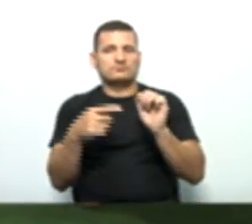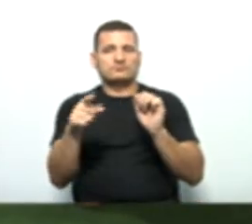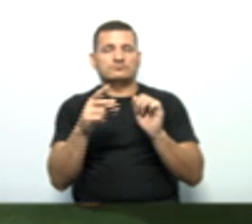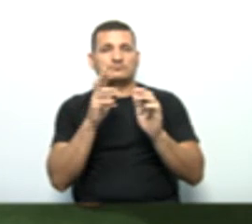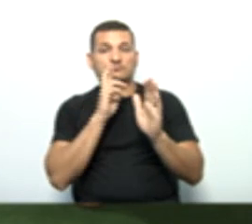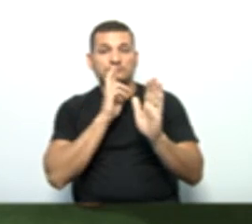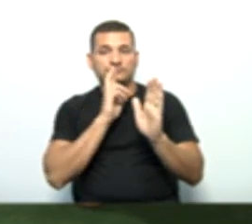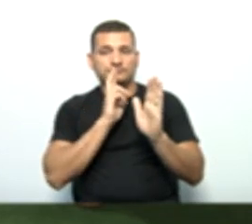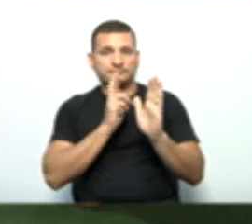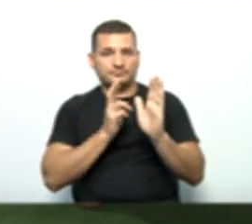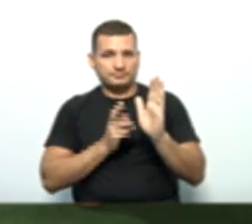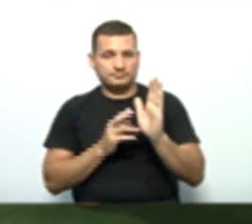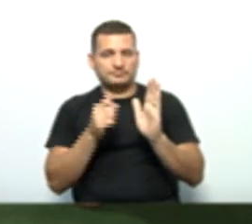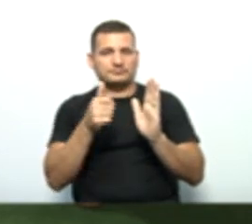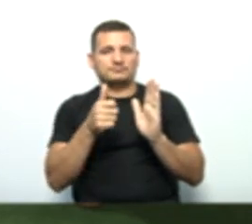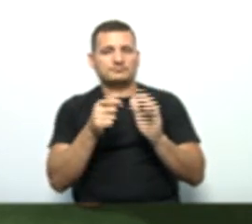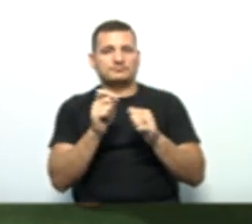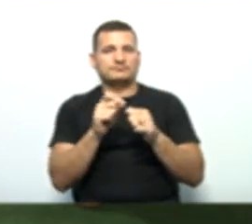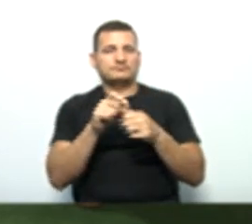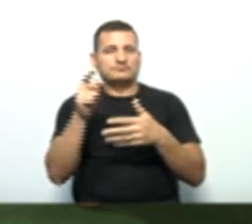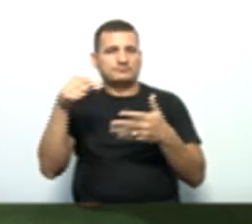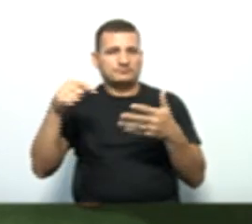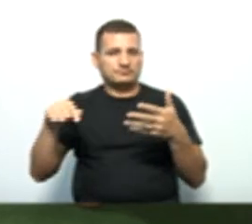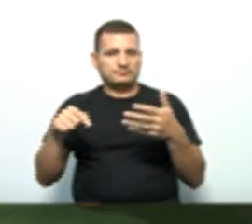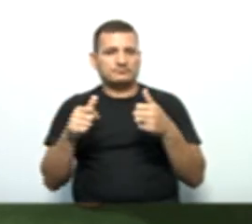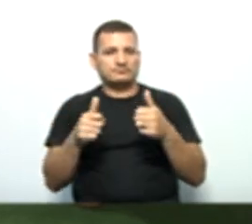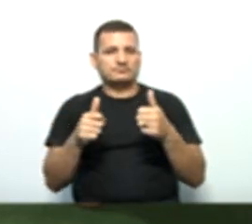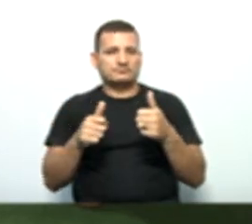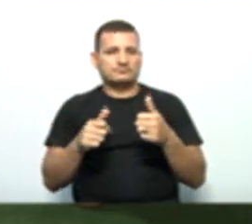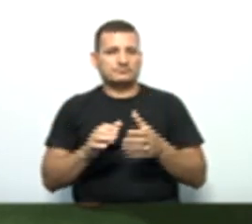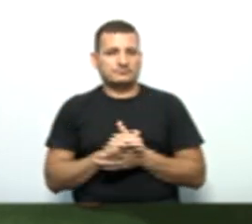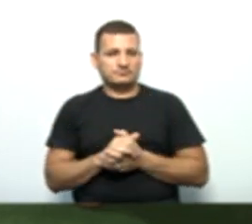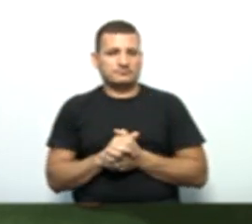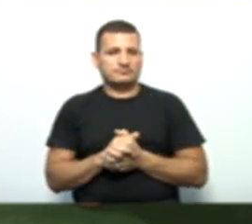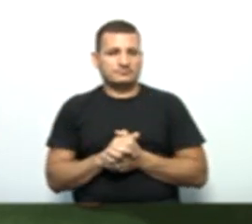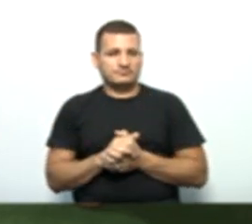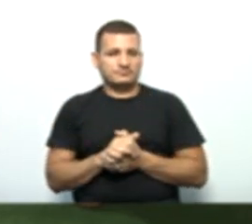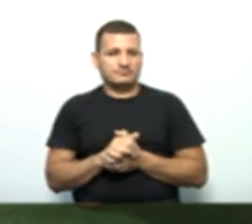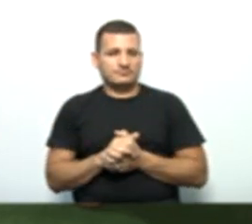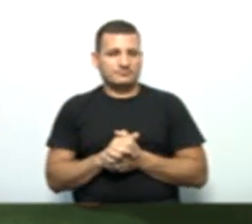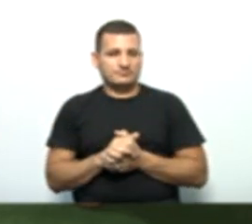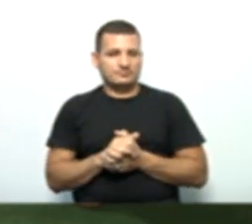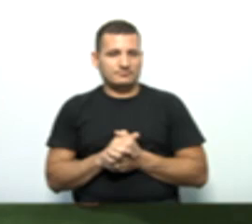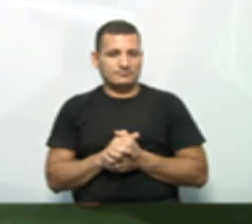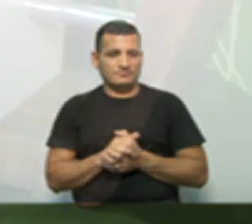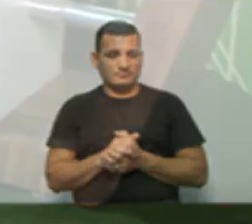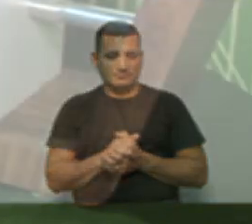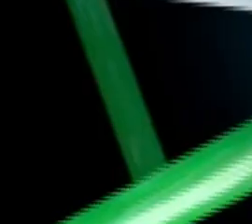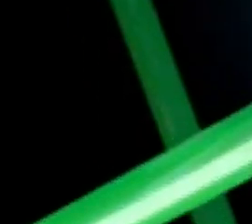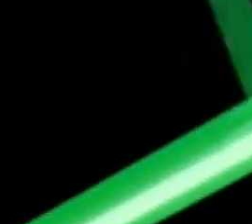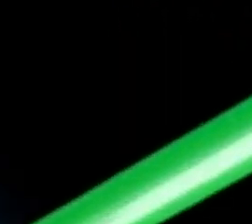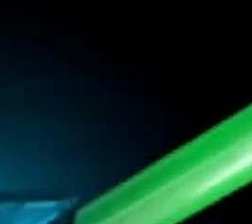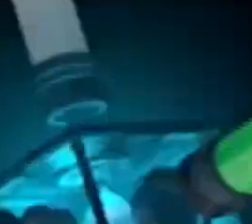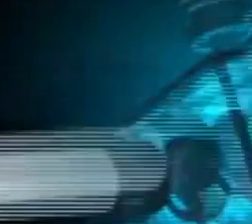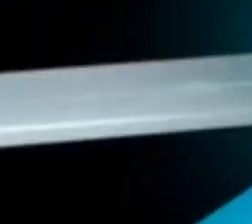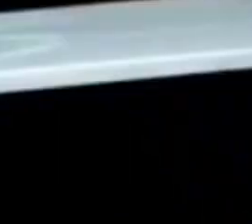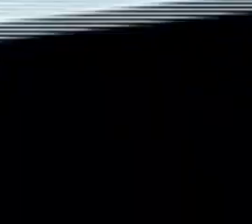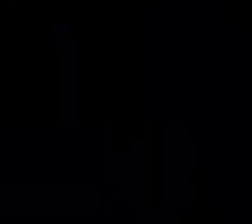responderem para a gente fazer a correção. Ok? Até mais. Até logo, pessoal. Valeu, até mais.